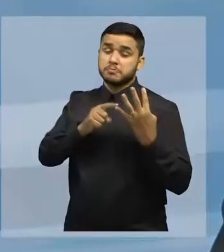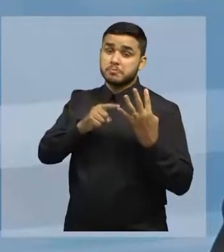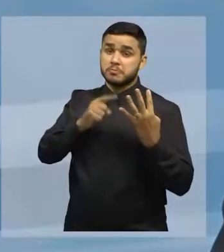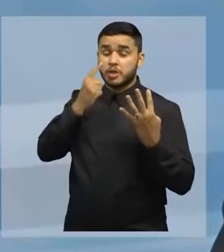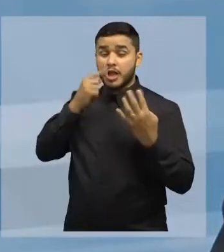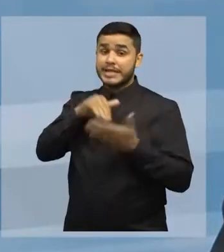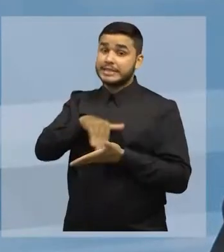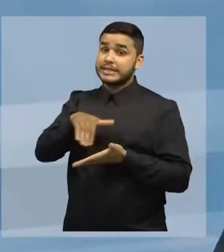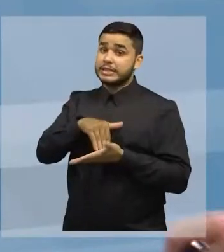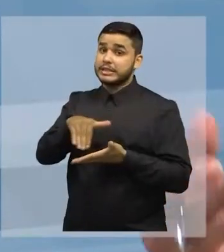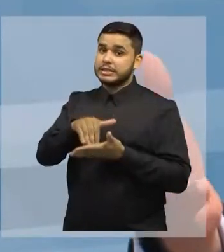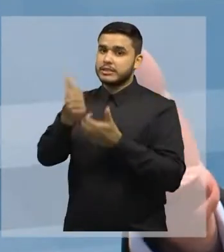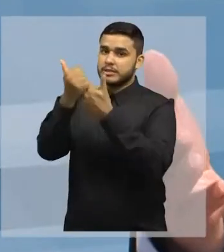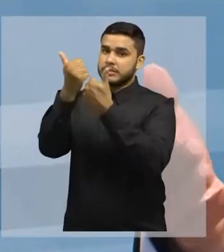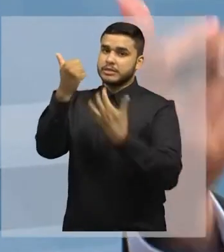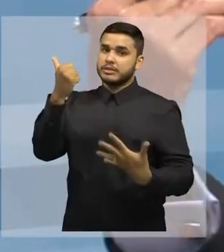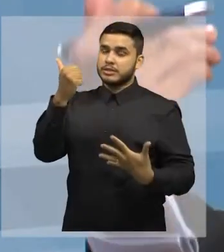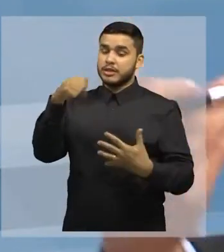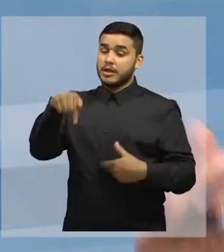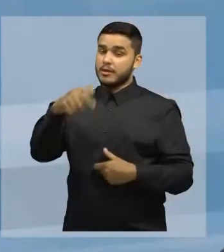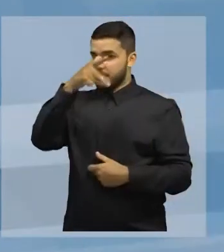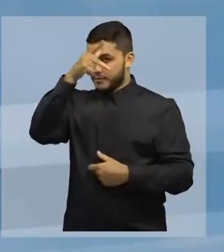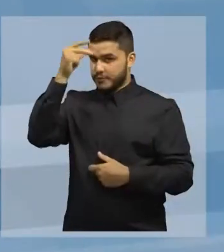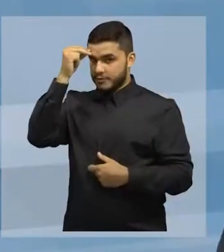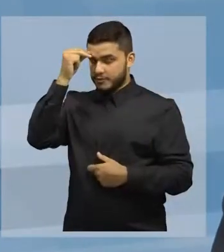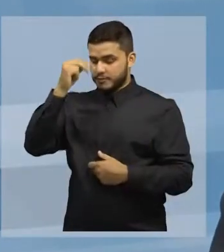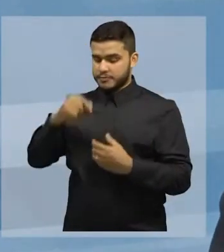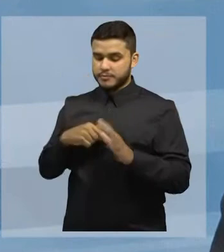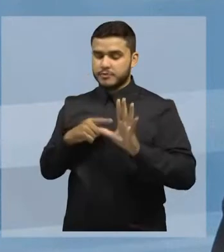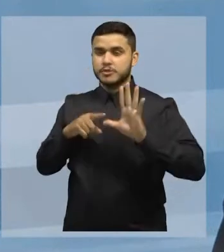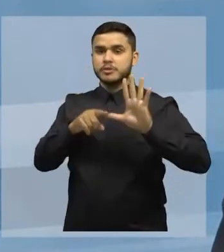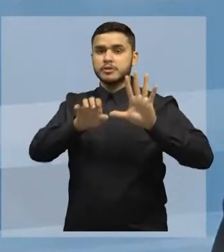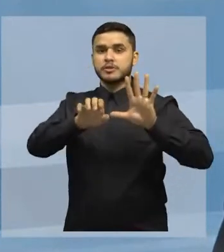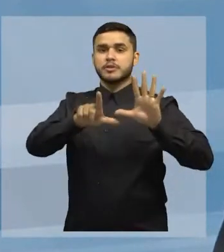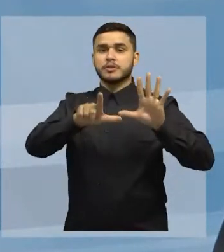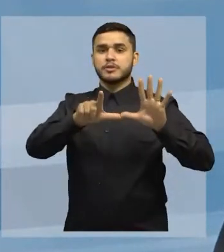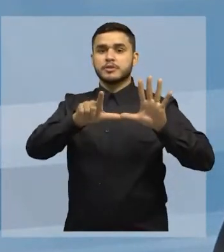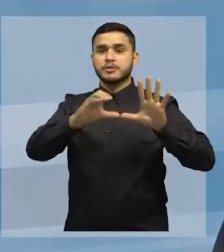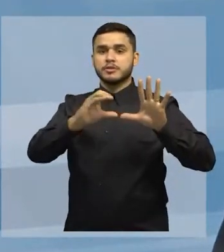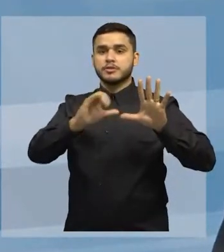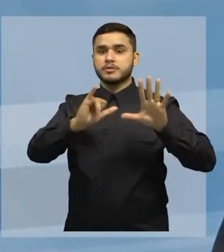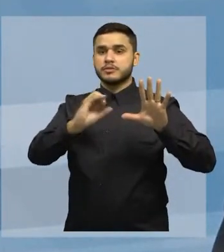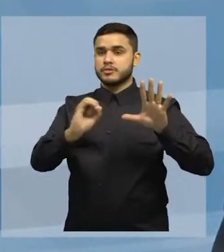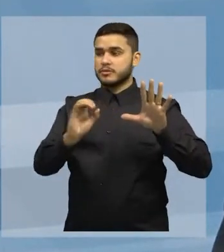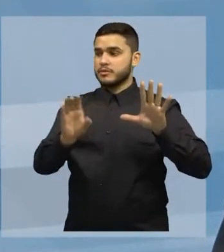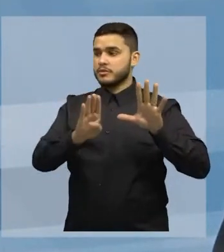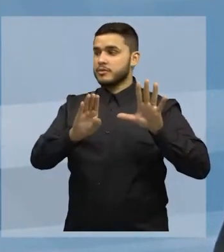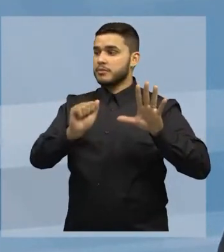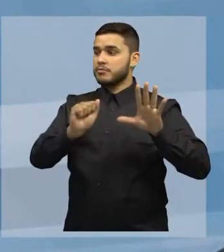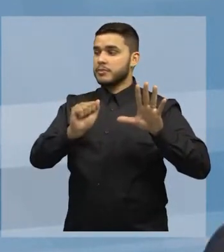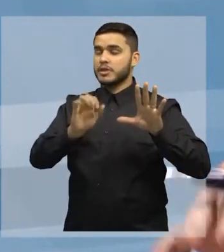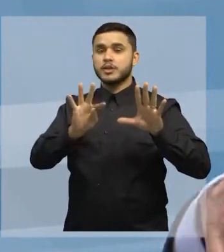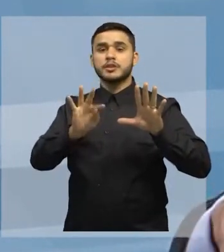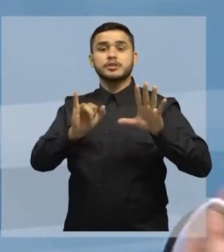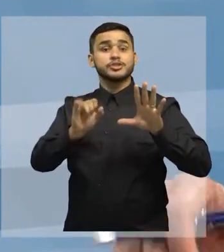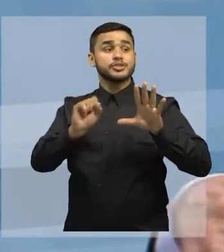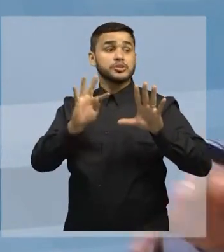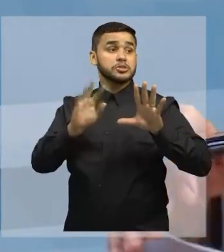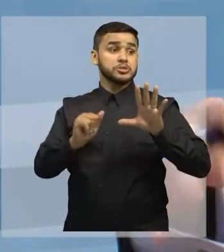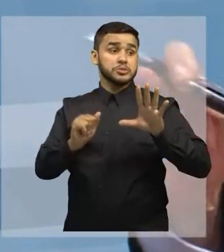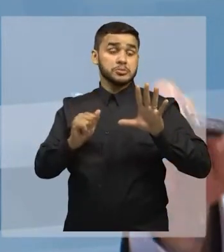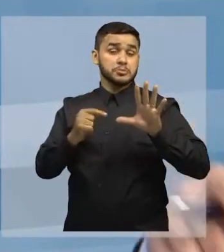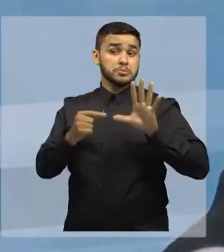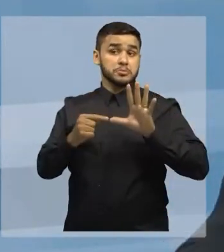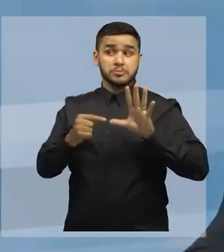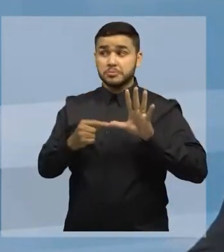nome do Elcio Batista, chefe de gabinete do governador Camilo Santana. São nomes que estão aí... Que